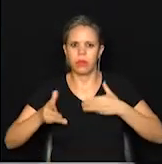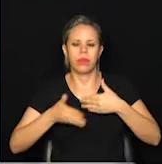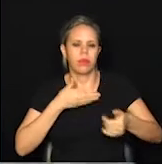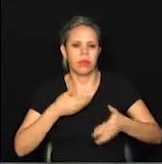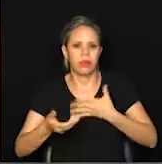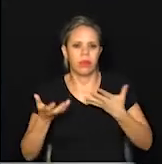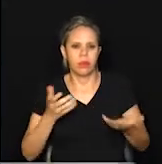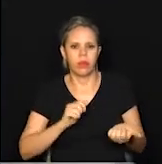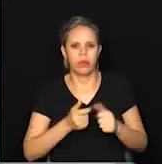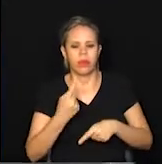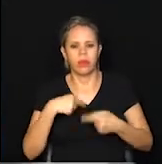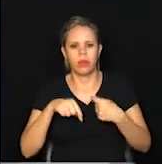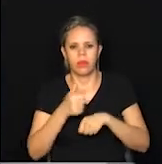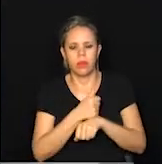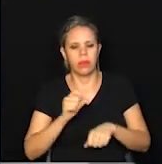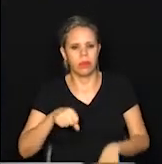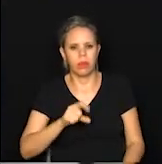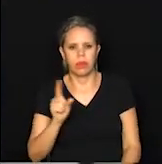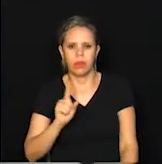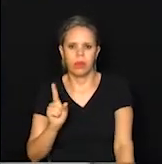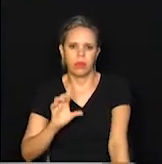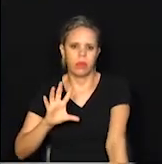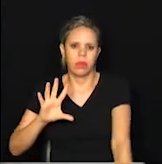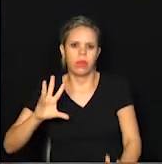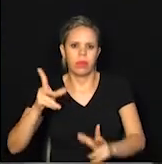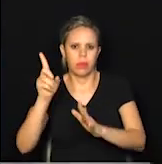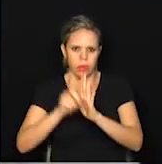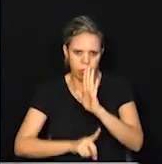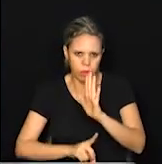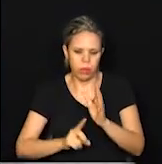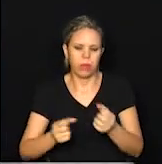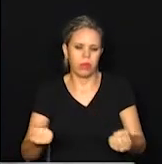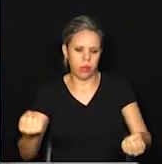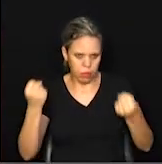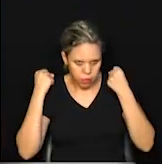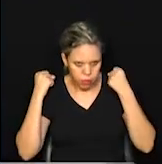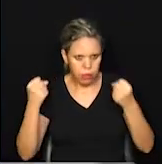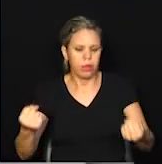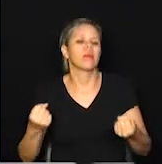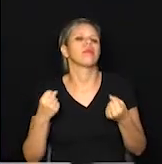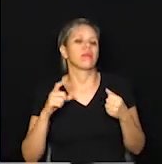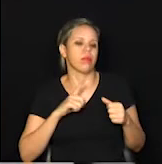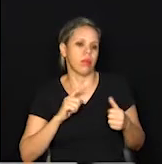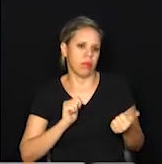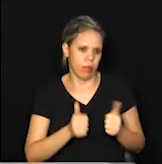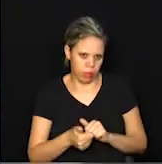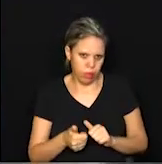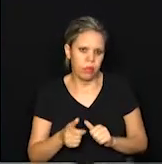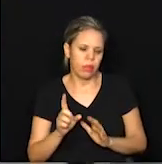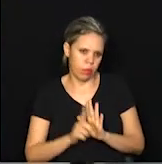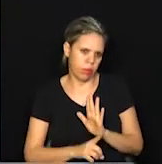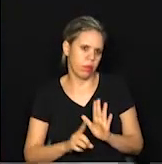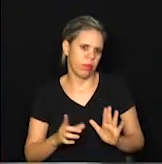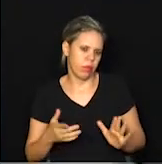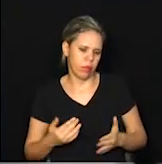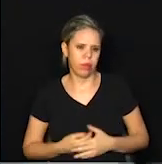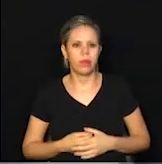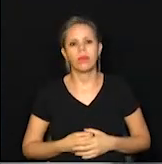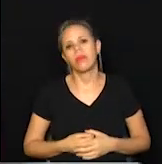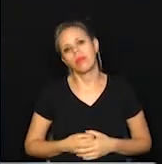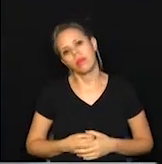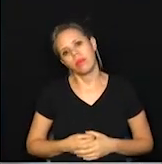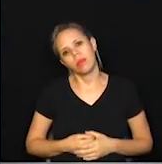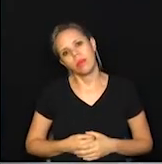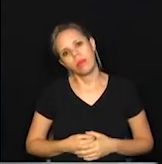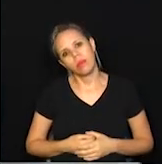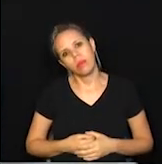querer ser atleta ou não. Todo mundo tem direito à atividade física, atividade esportiva. E a partir